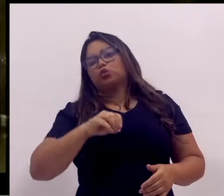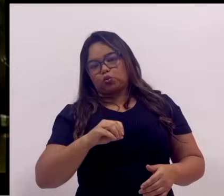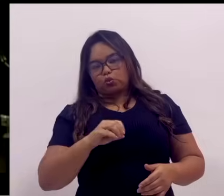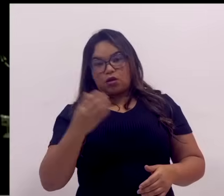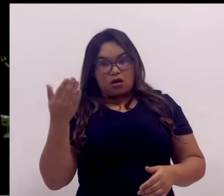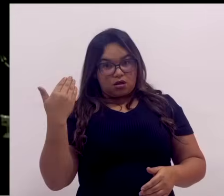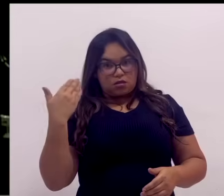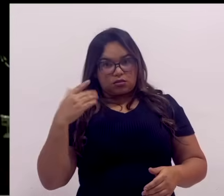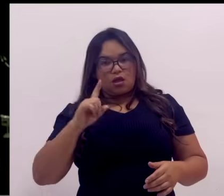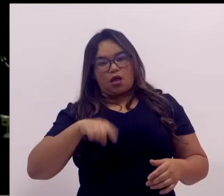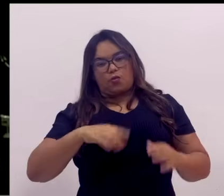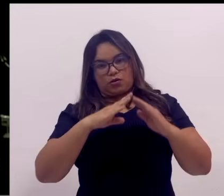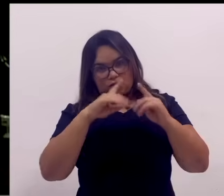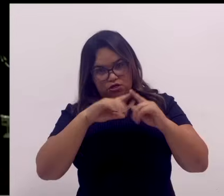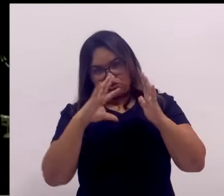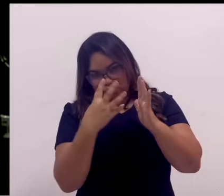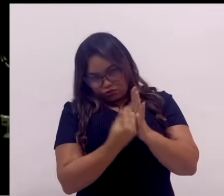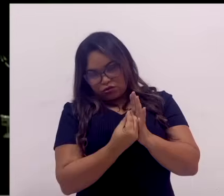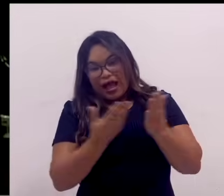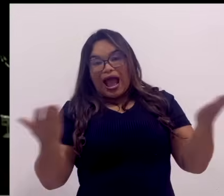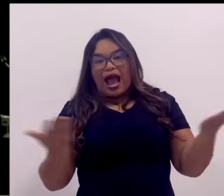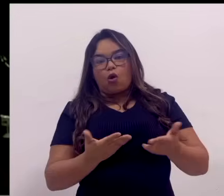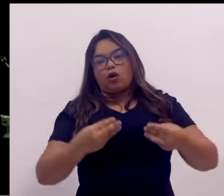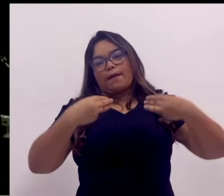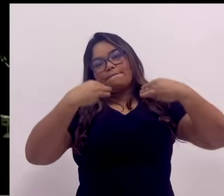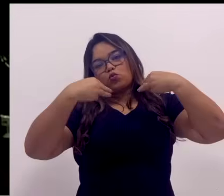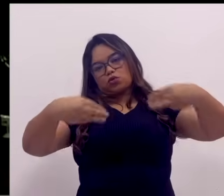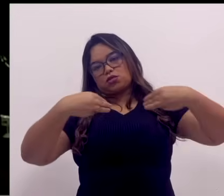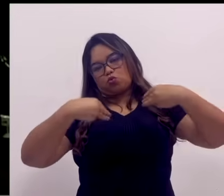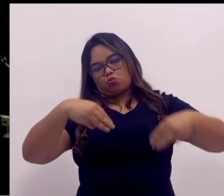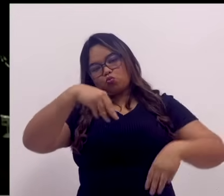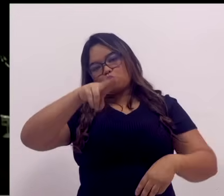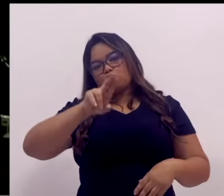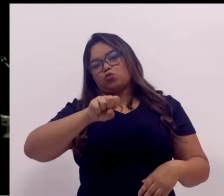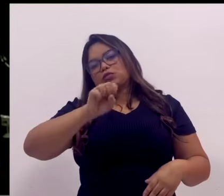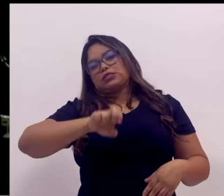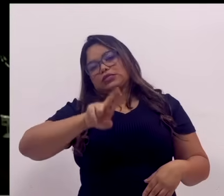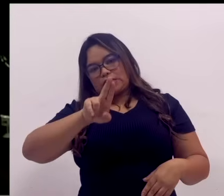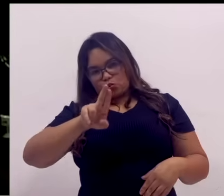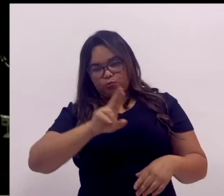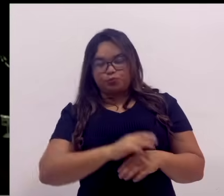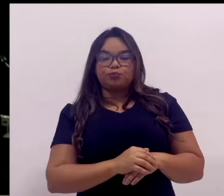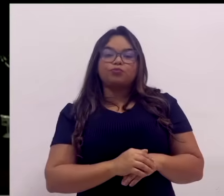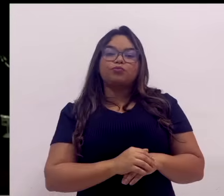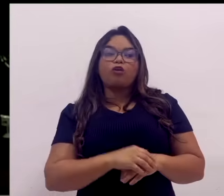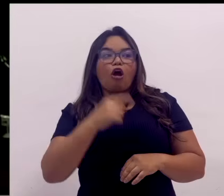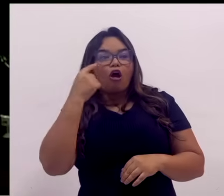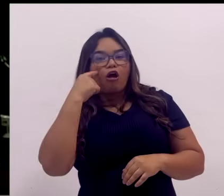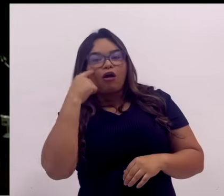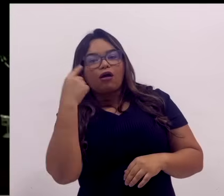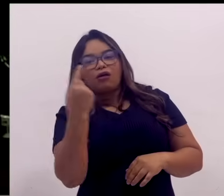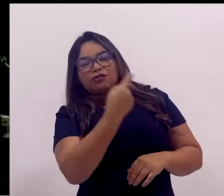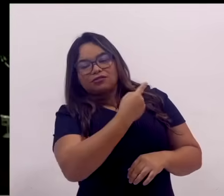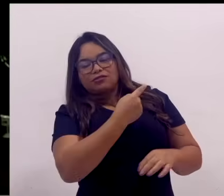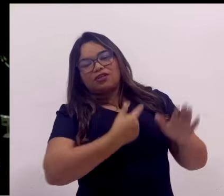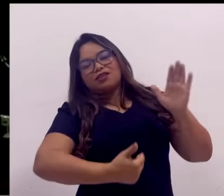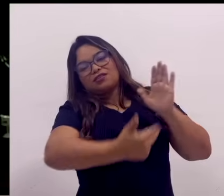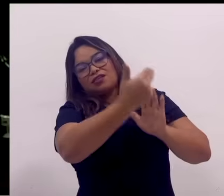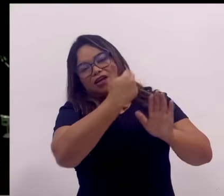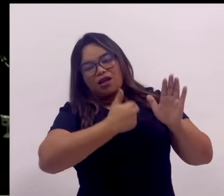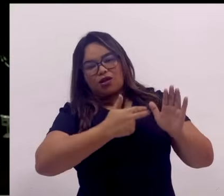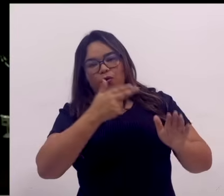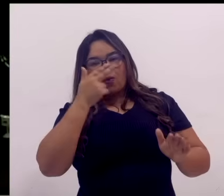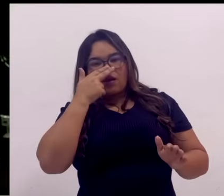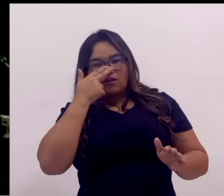dia é um museu. É interessante que nesta igreja existem relevos cristãos pintados sobre a parede. E quando